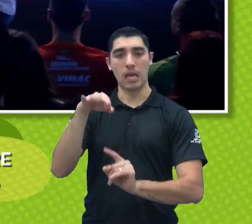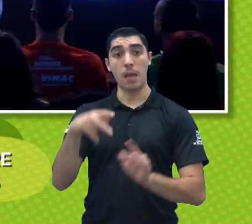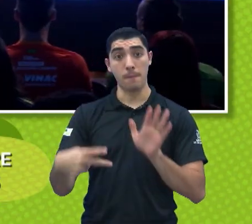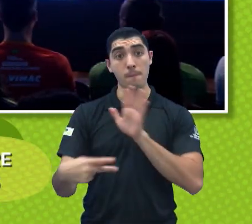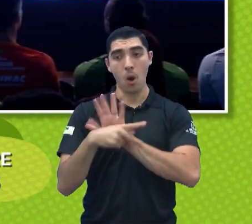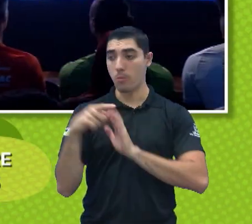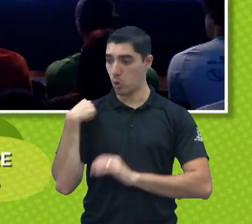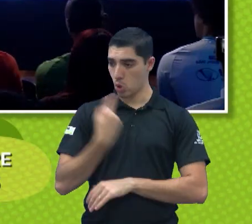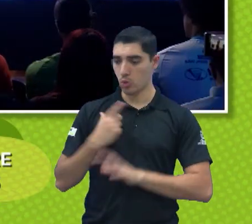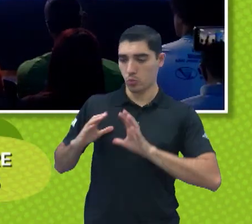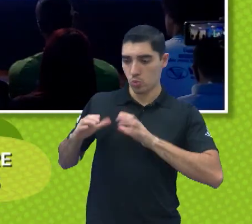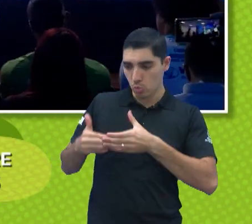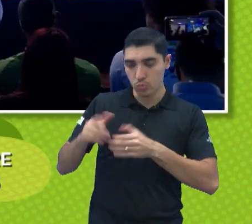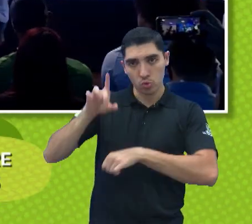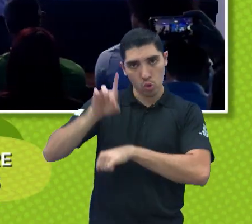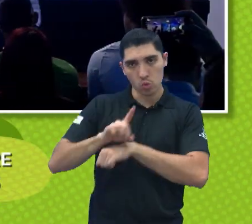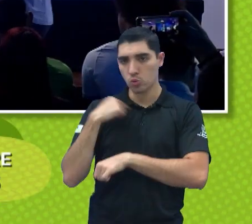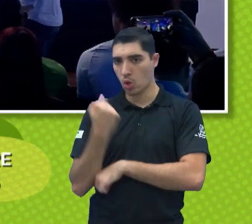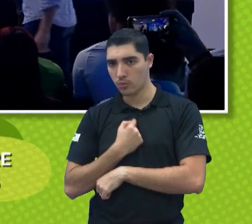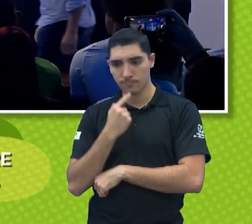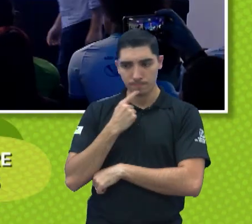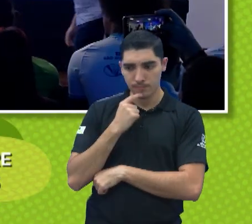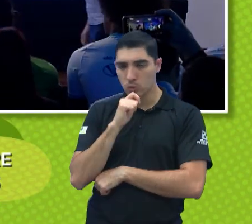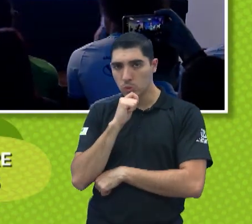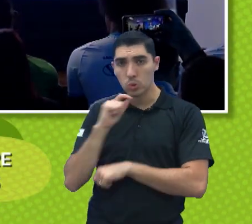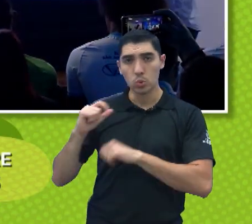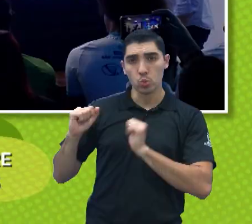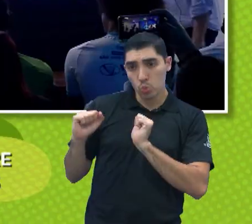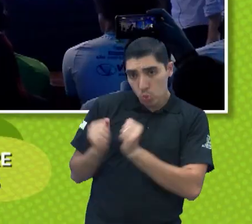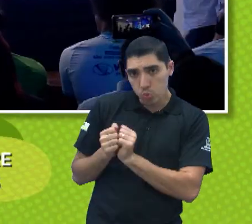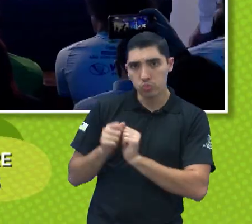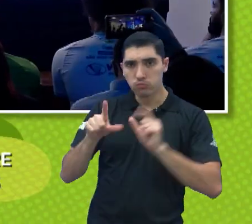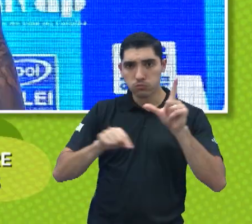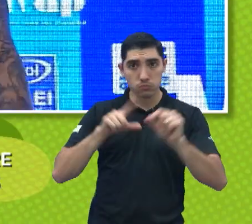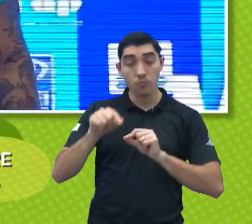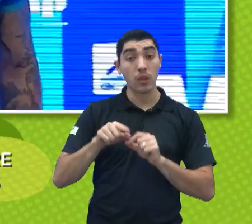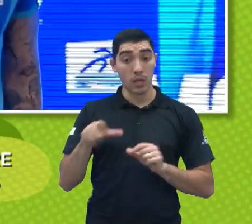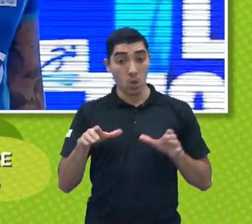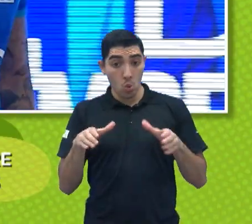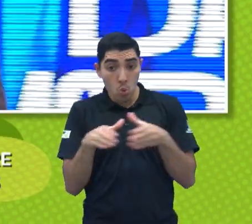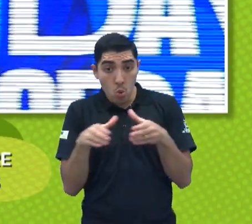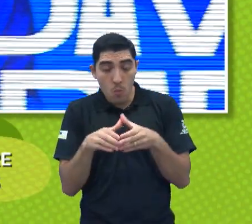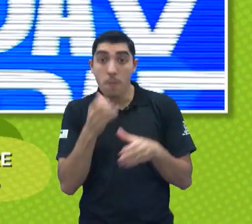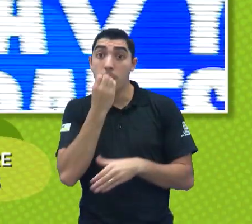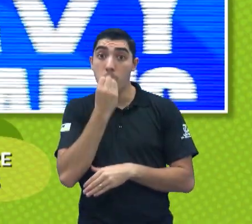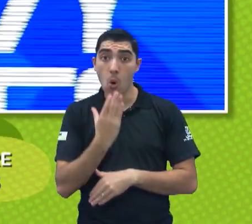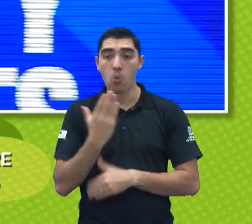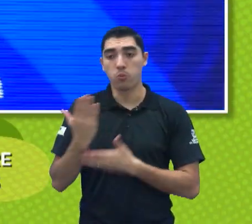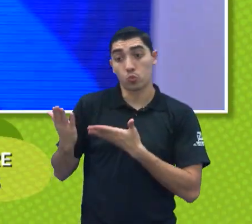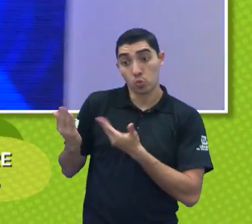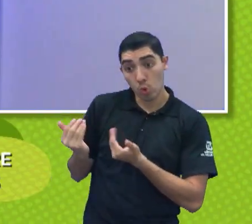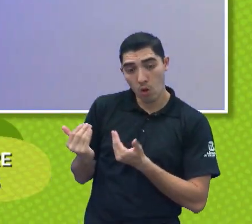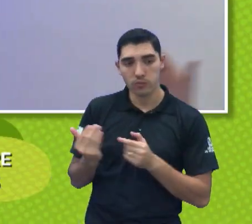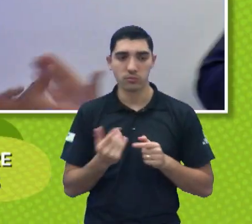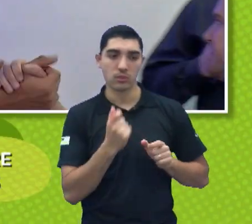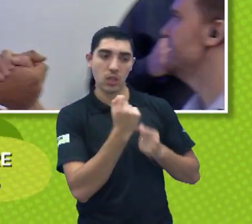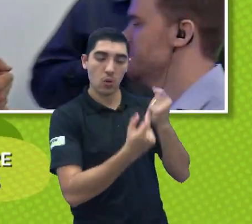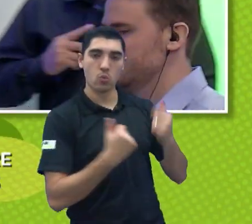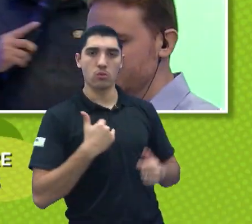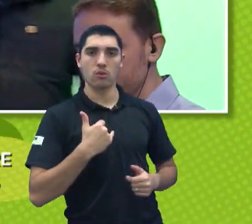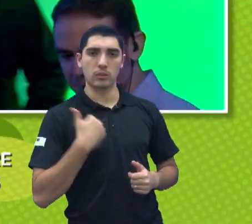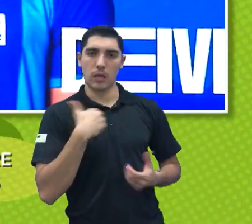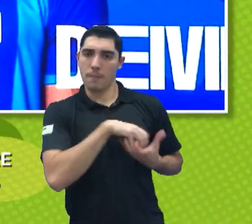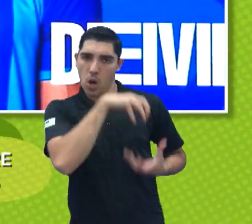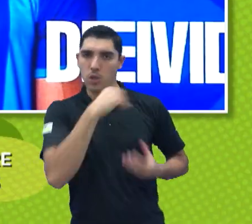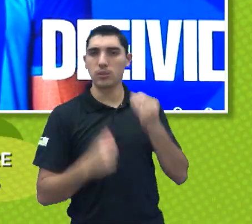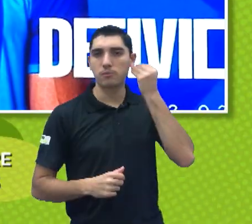conjunto. E eu acho que é um grupo muito qualificado e uma mescla, né, de juventude e experiência. Jogadores que já têm